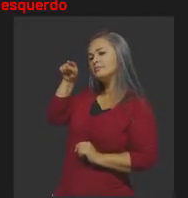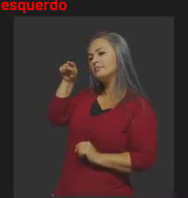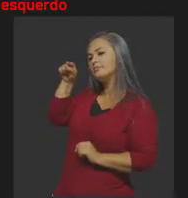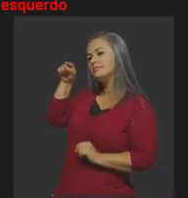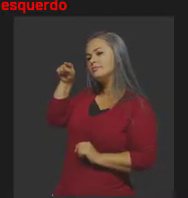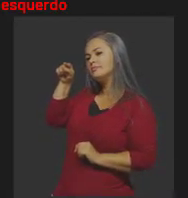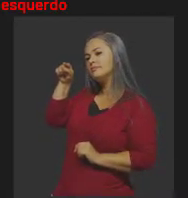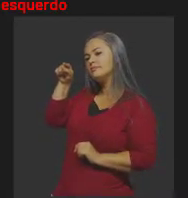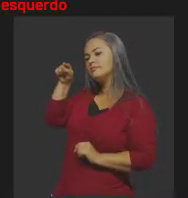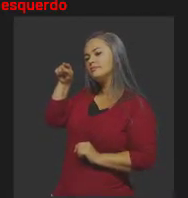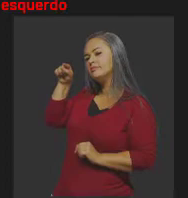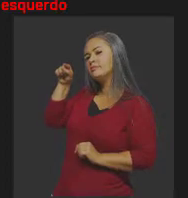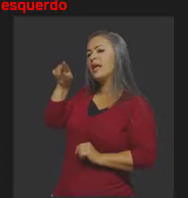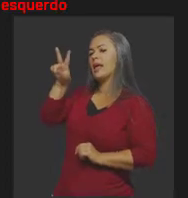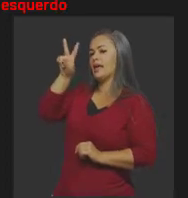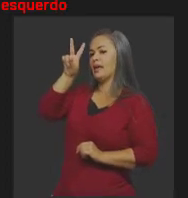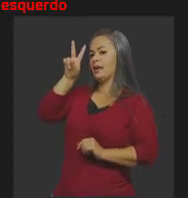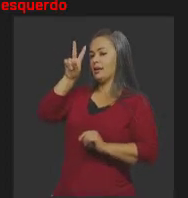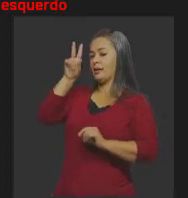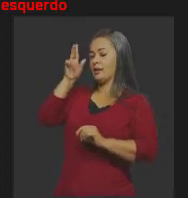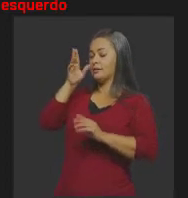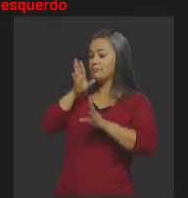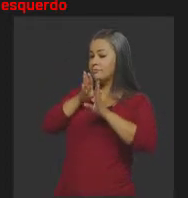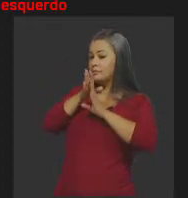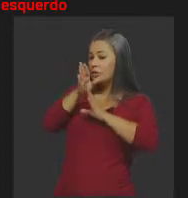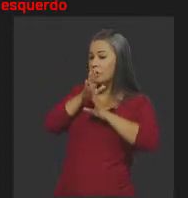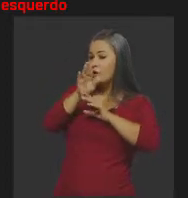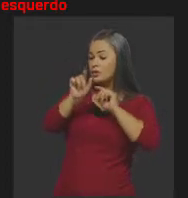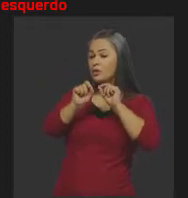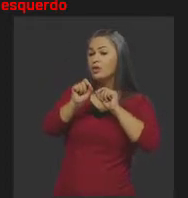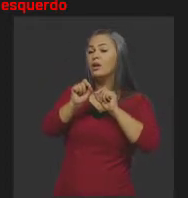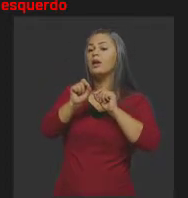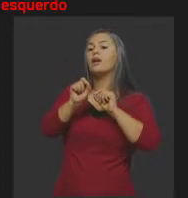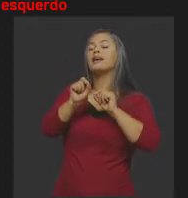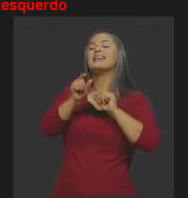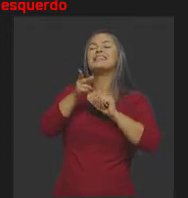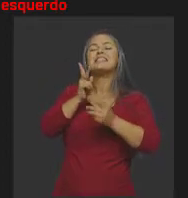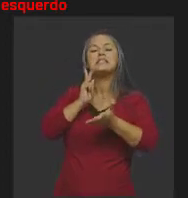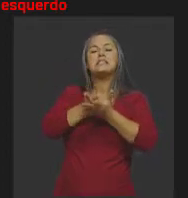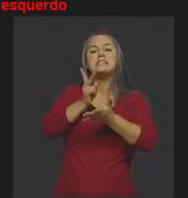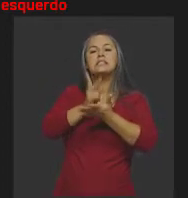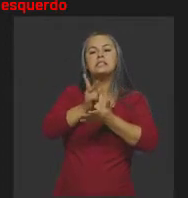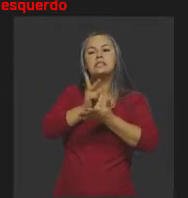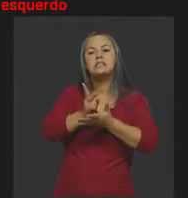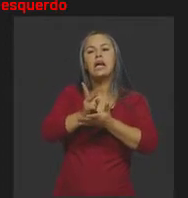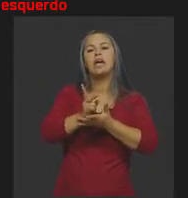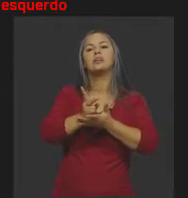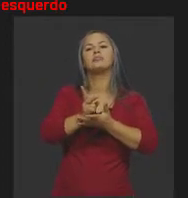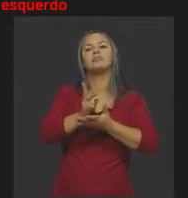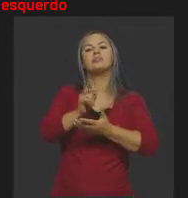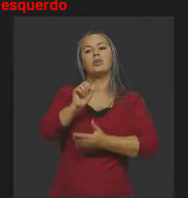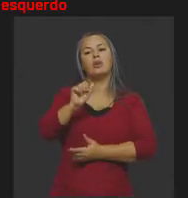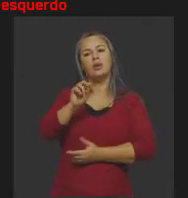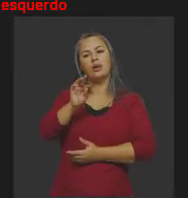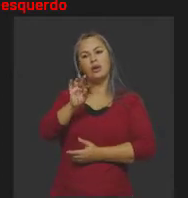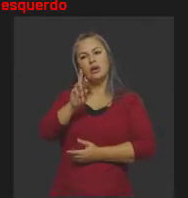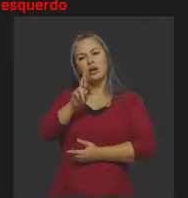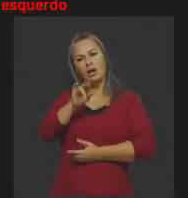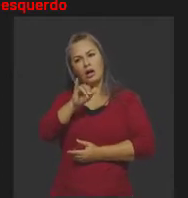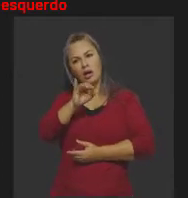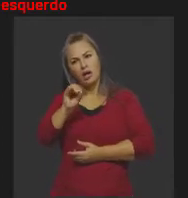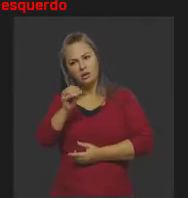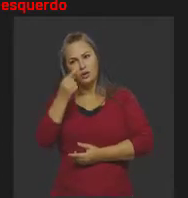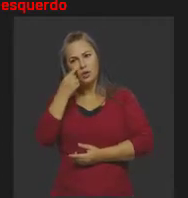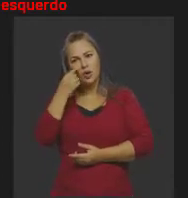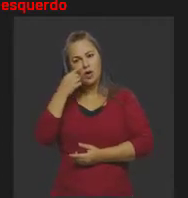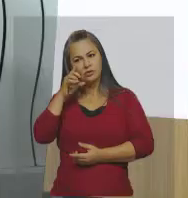desenho, lembrando sempre que o sangue ele sempre vai entrar no coração pelo átrio direito e depois pelo átrio, né? E aí a gente vai ver